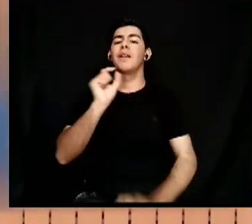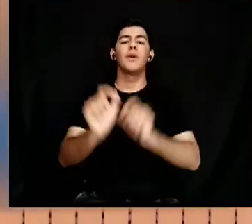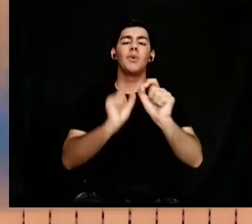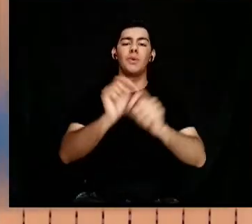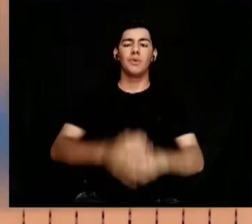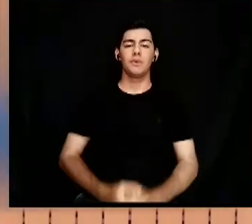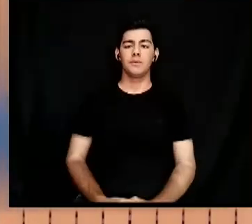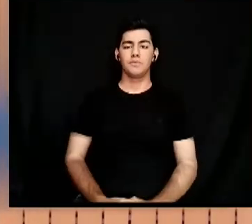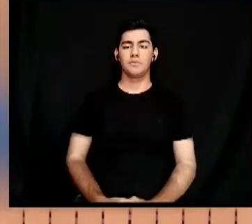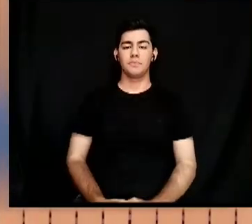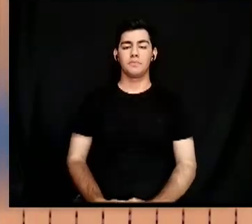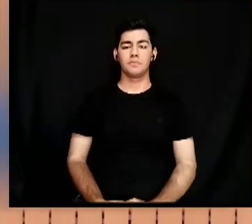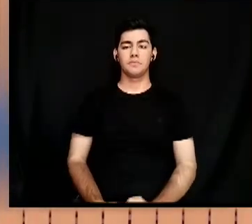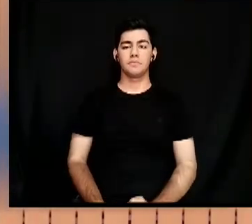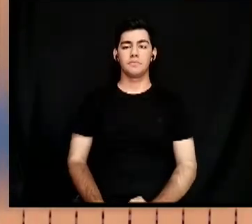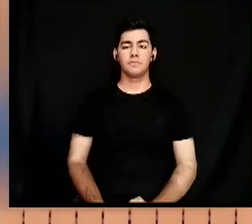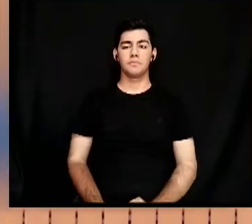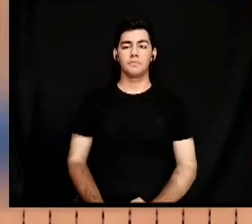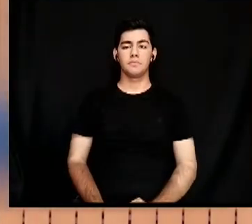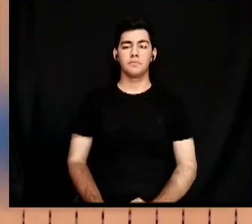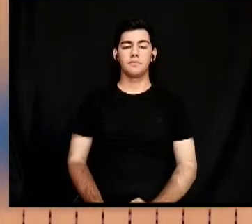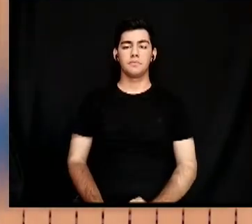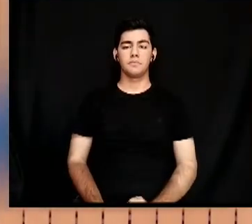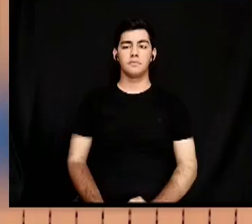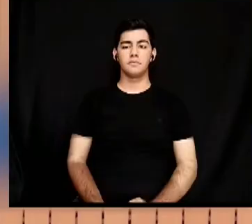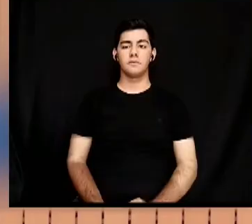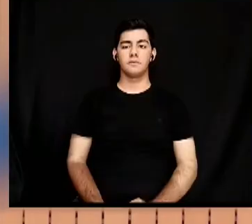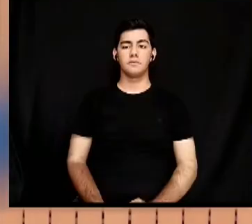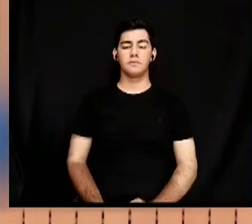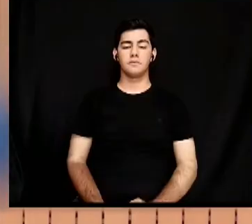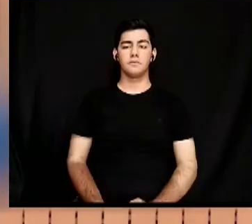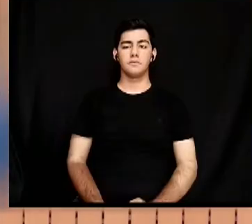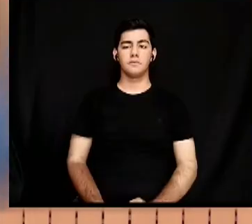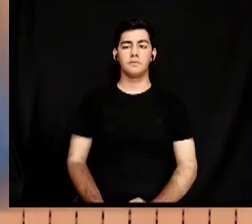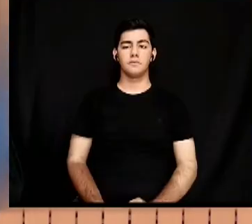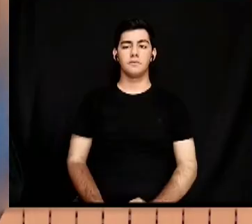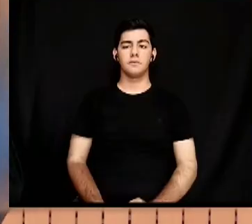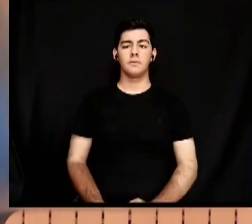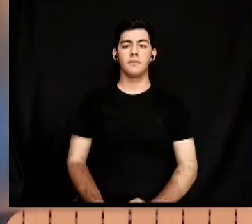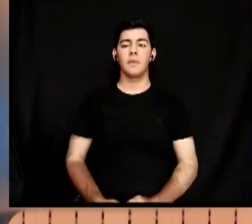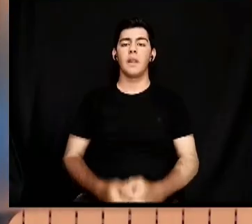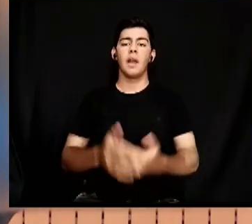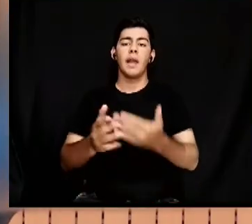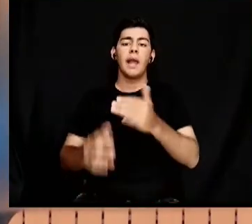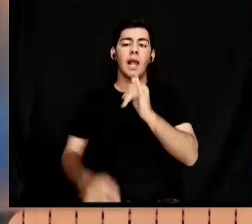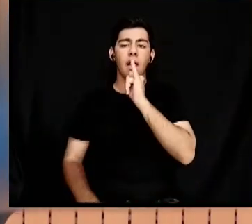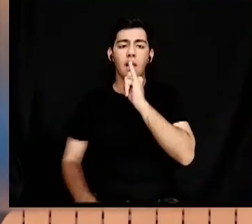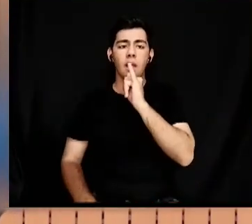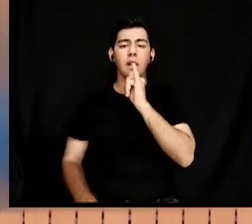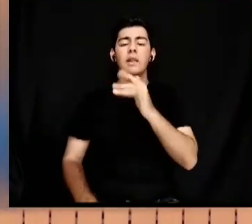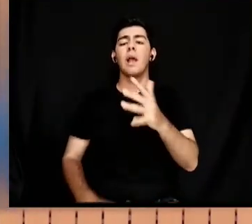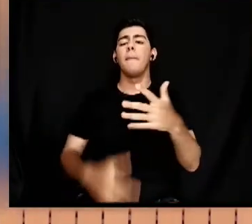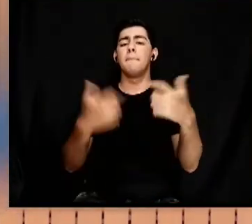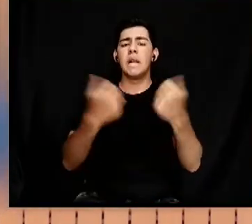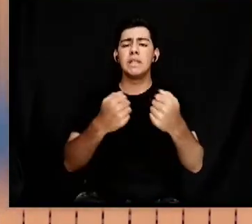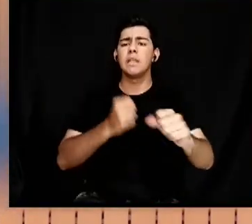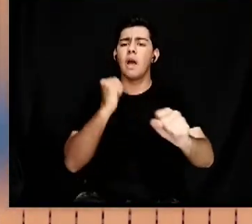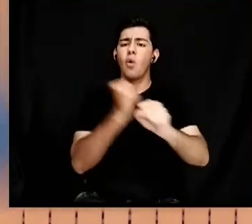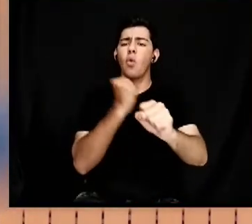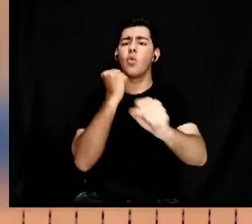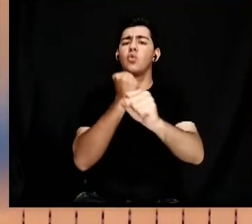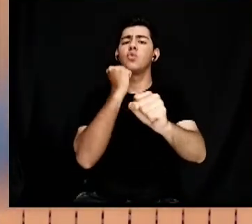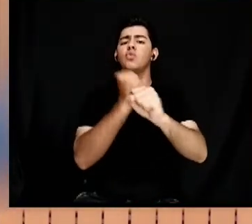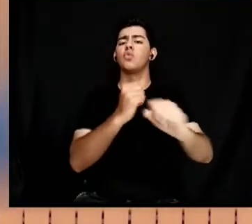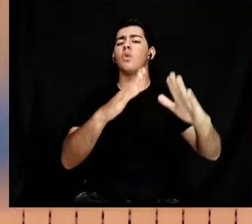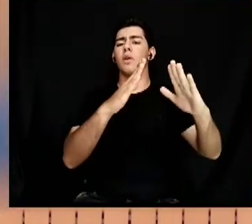fundamentais para a execução do empreendimento, com creches, postos de saúde, viário,